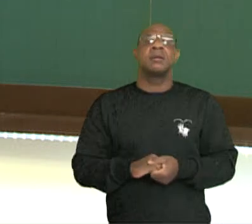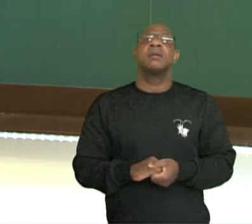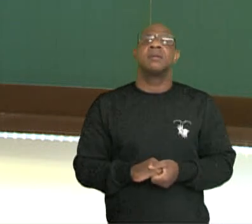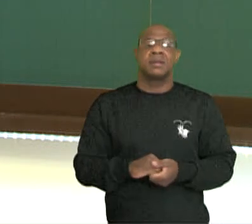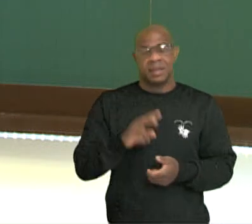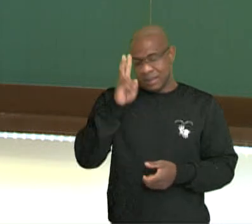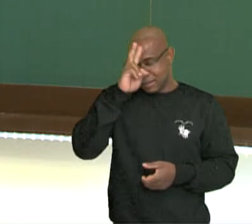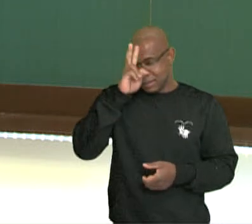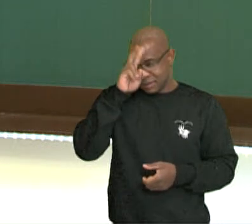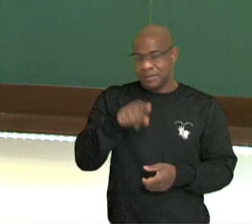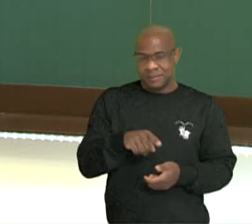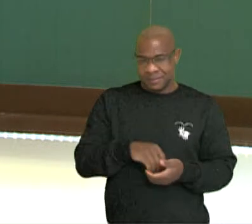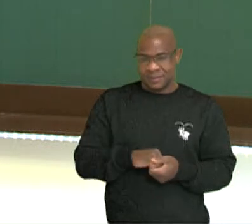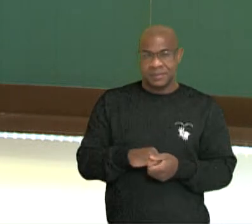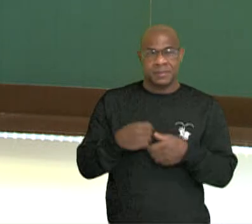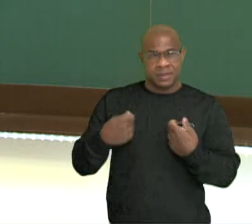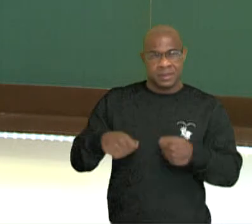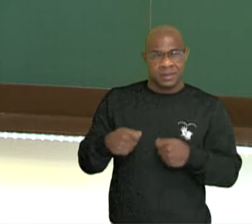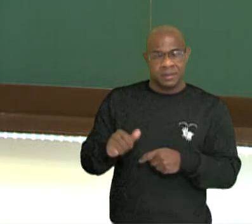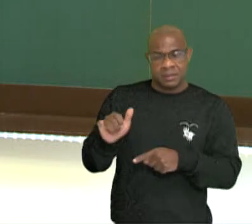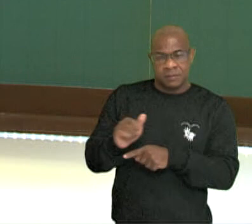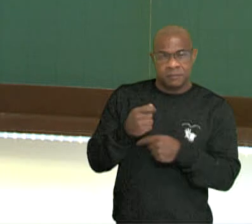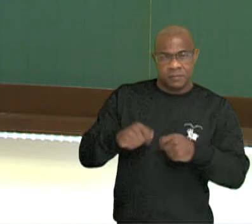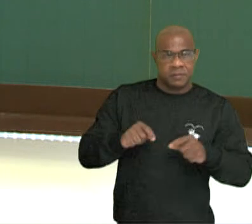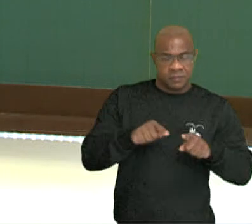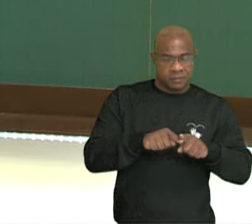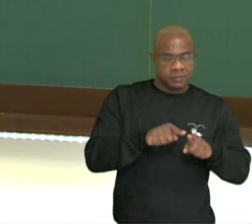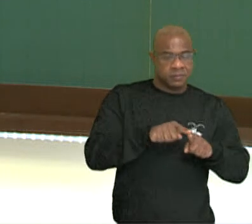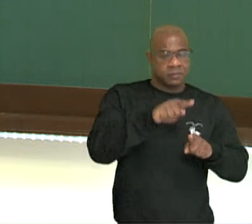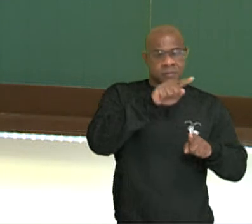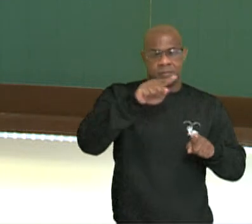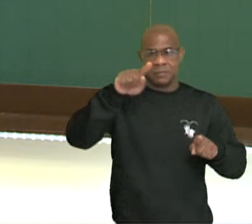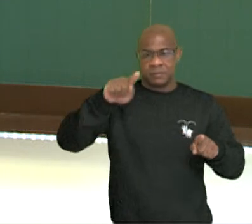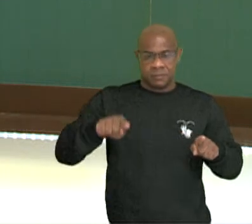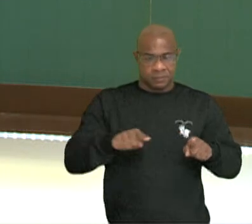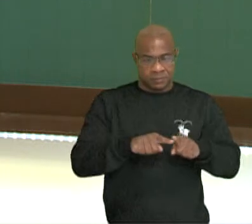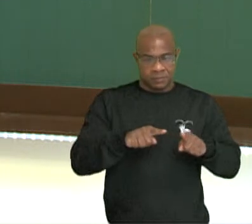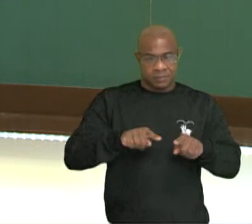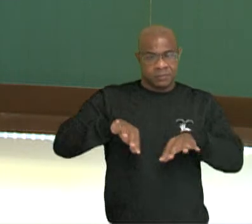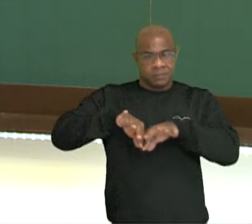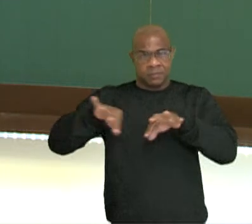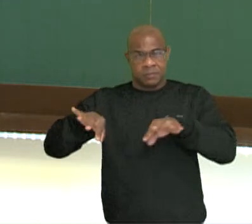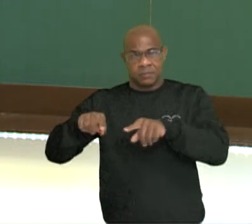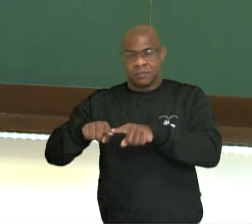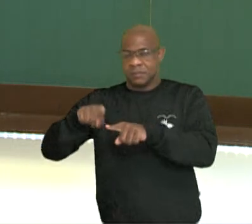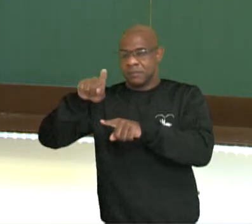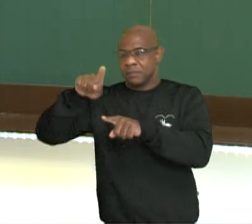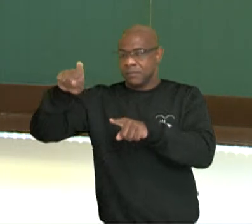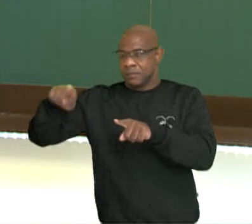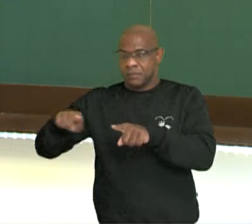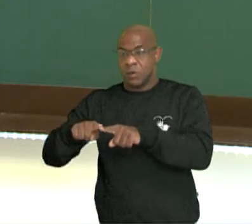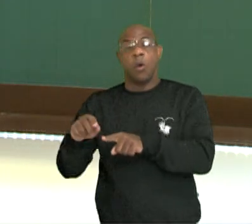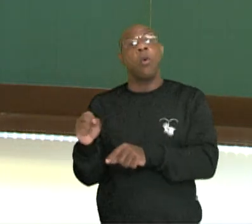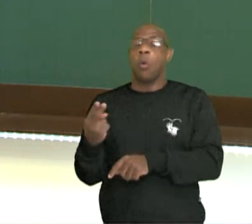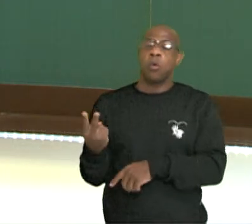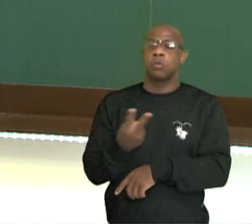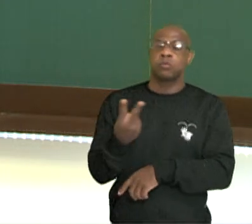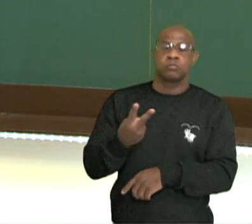Lembra que eu falei que nós podíamos fazer o quadrado separado do retângulo ou a figura toda? Então, vamos pensar junto